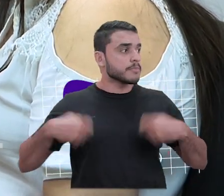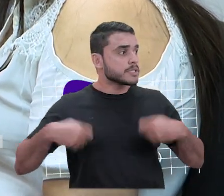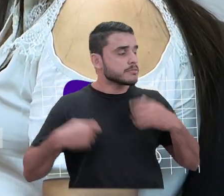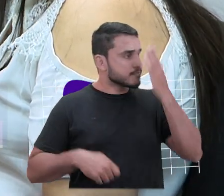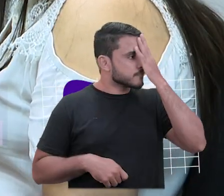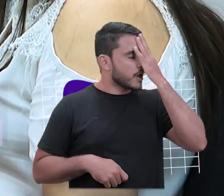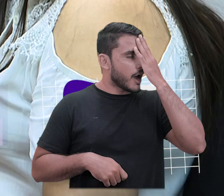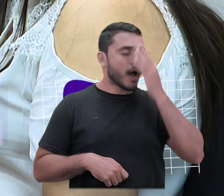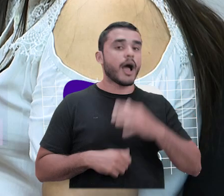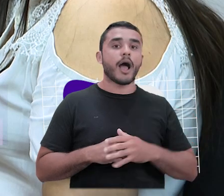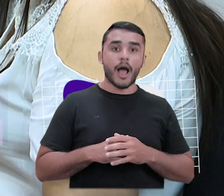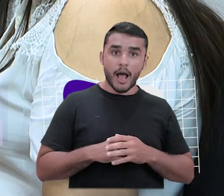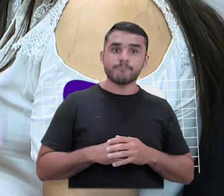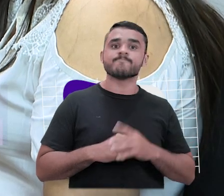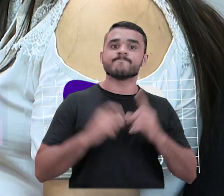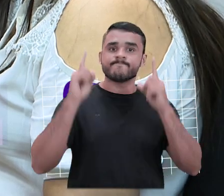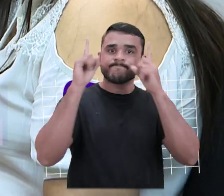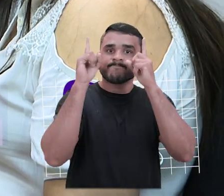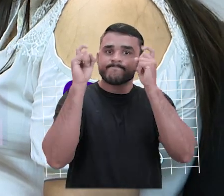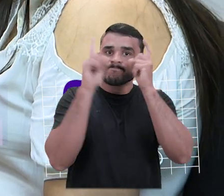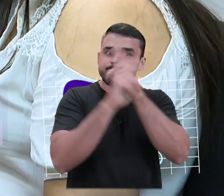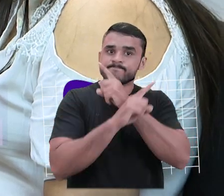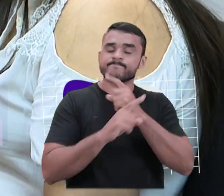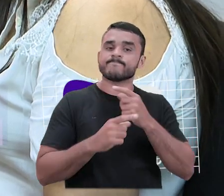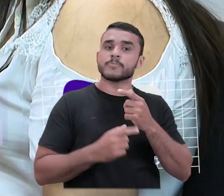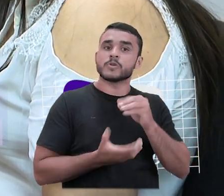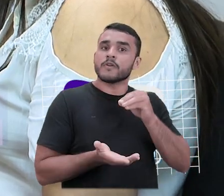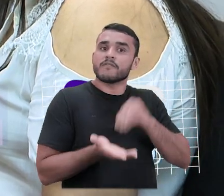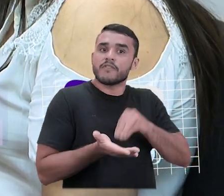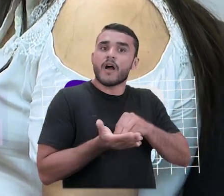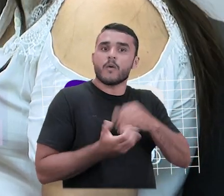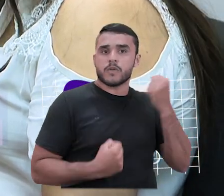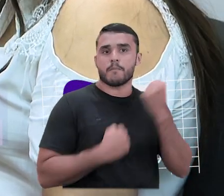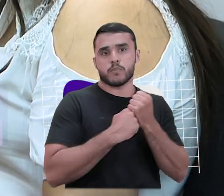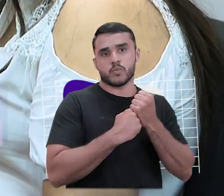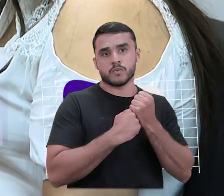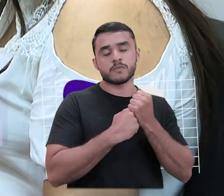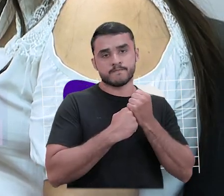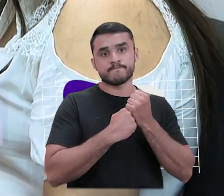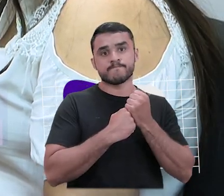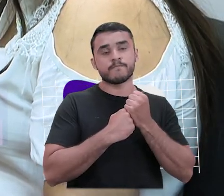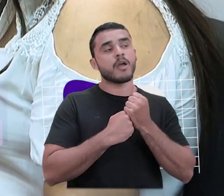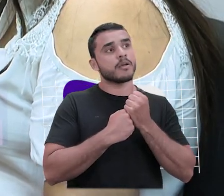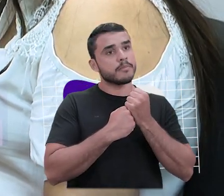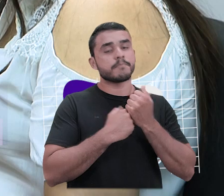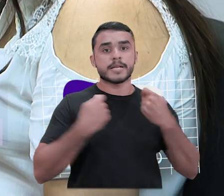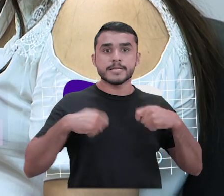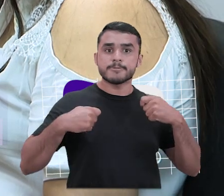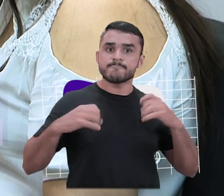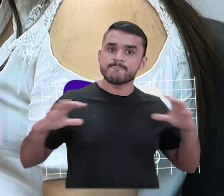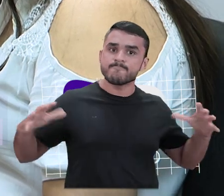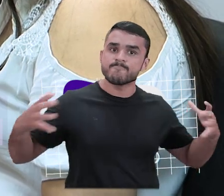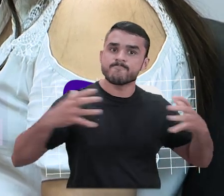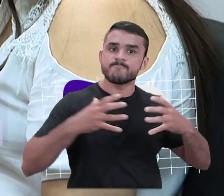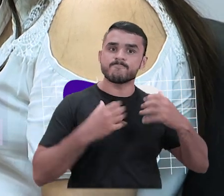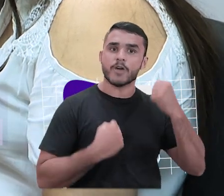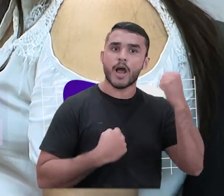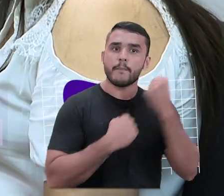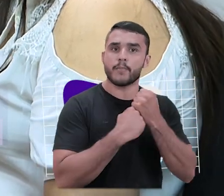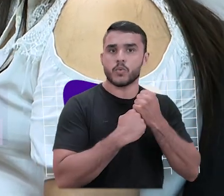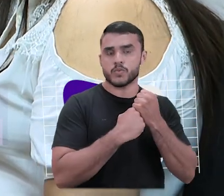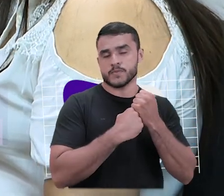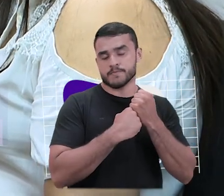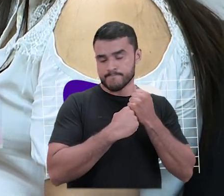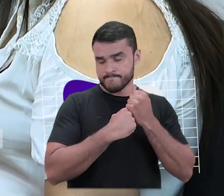grande ali de apoio, de uma rede de apoio. Sim. Então, acho que se a gente for pensar nesse